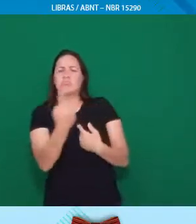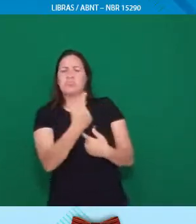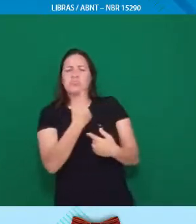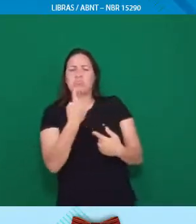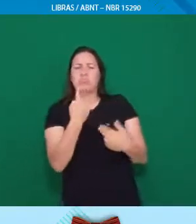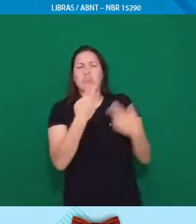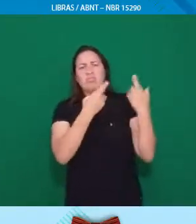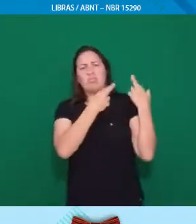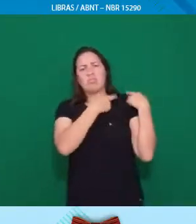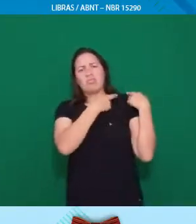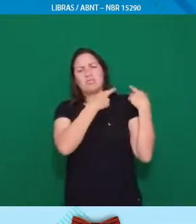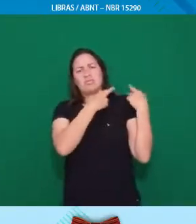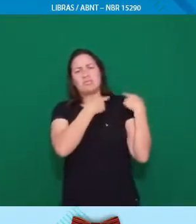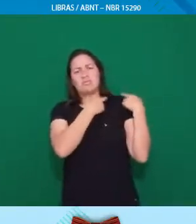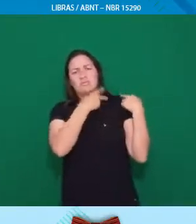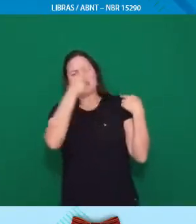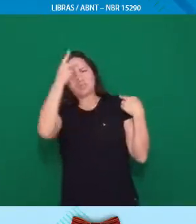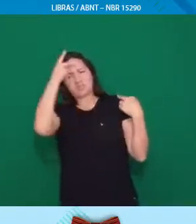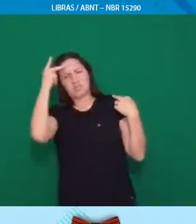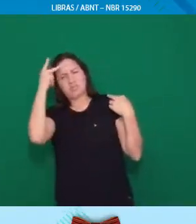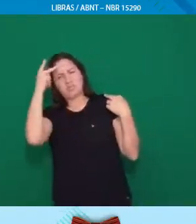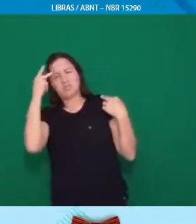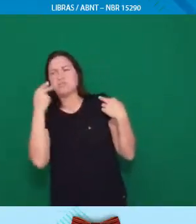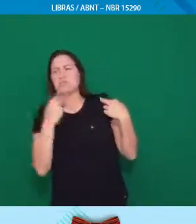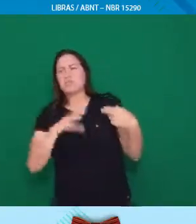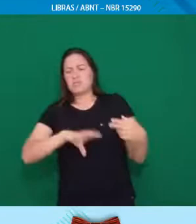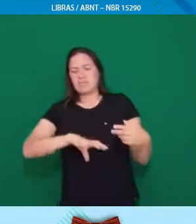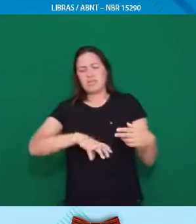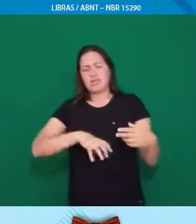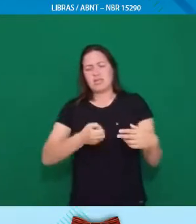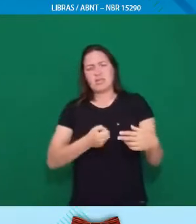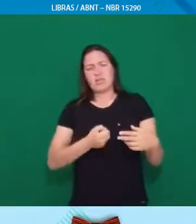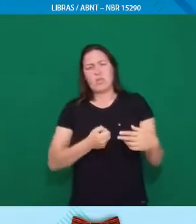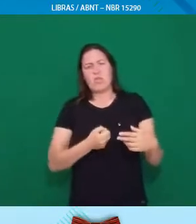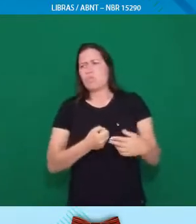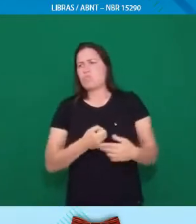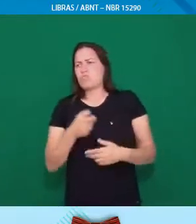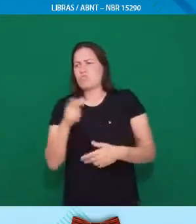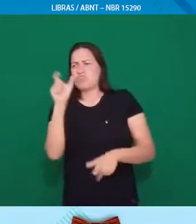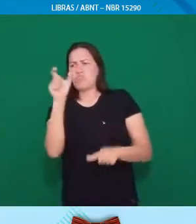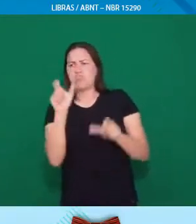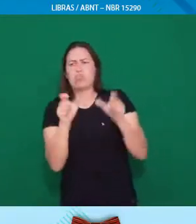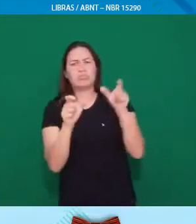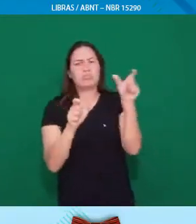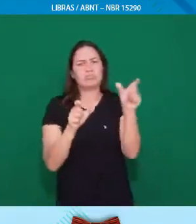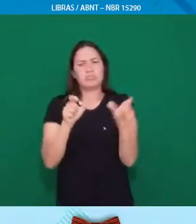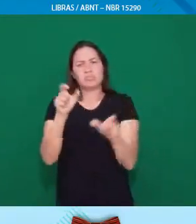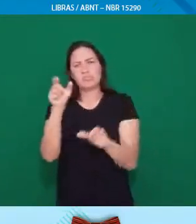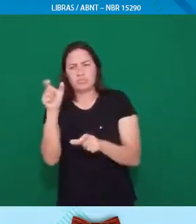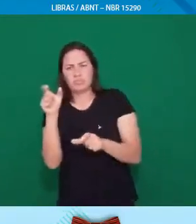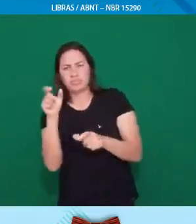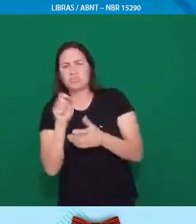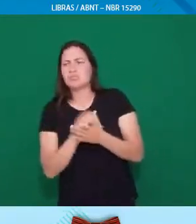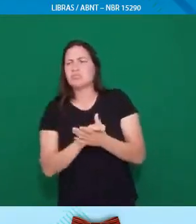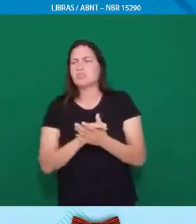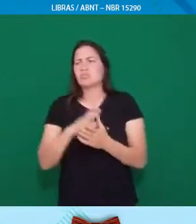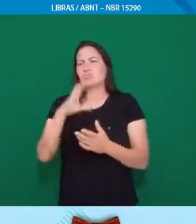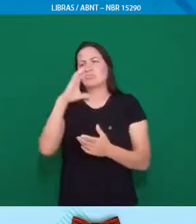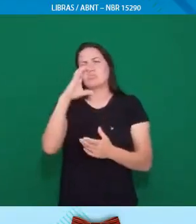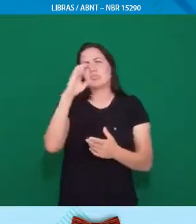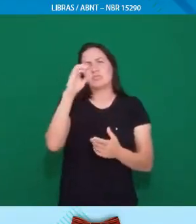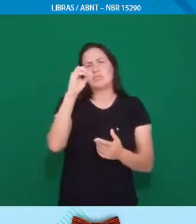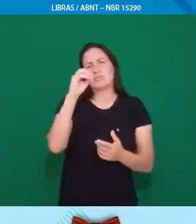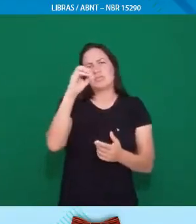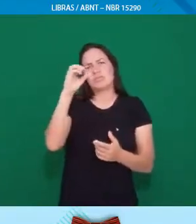temos outras obrigações nós temos uma um orgulho imenso na cocan porque desde a sua Fundação a